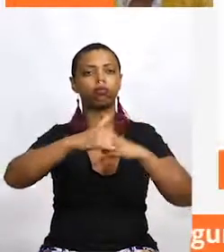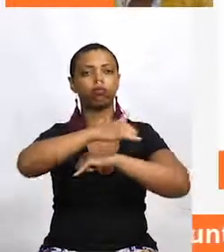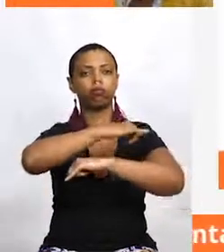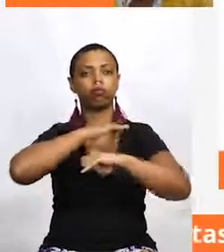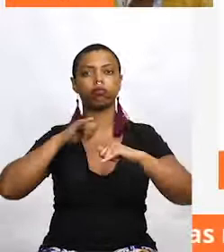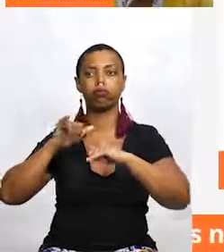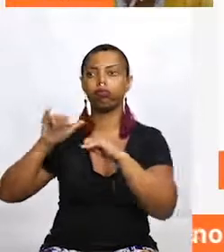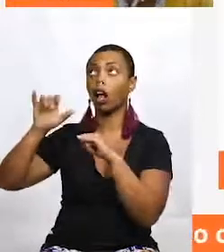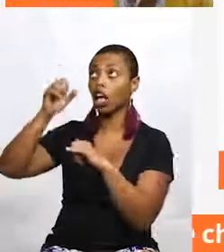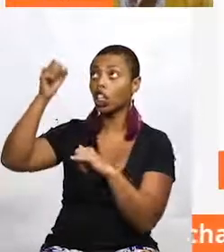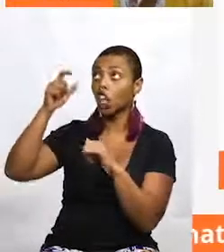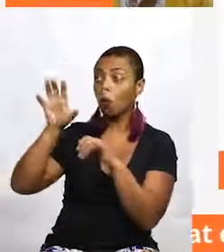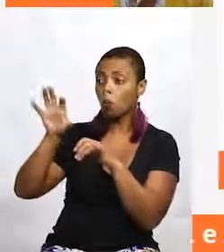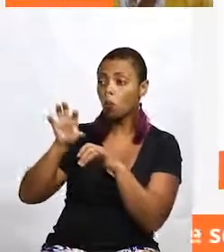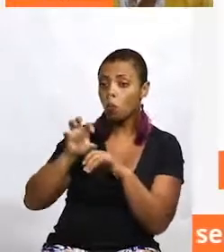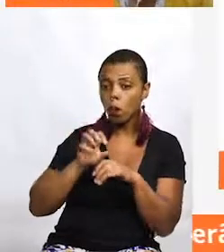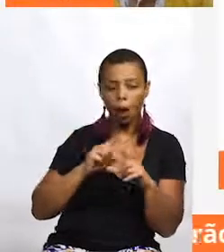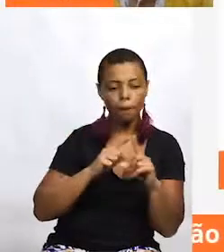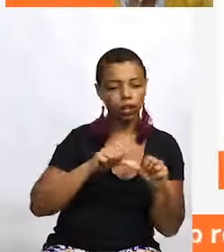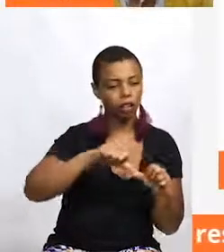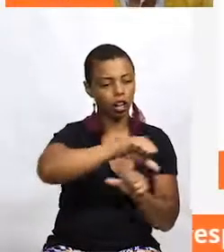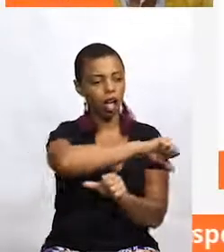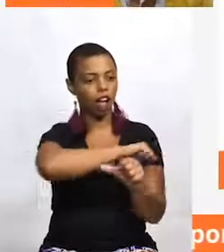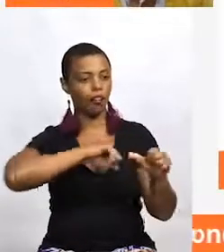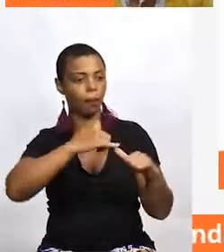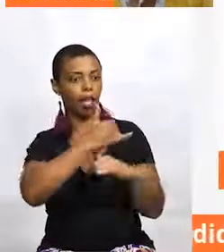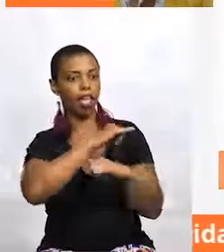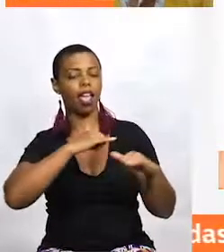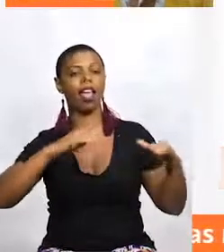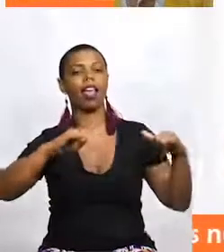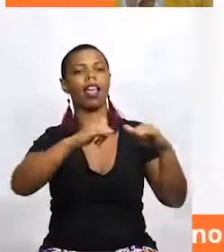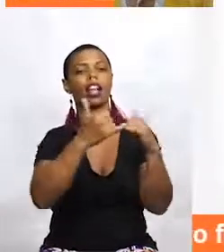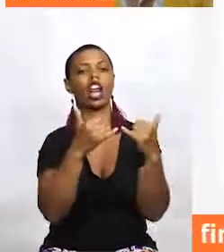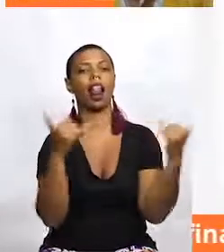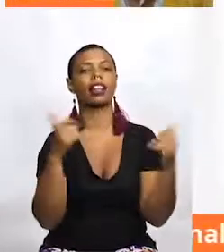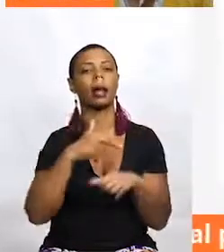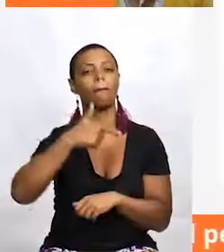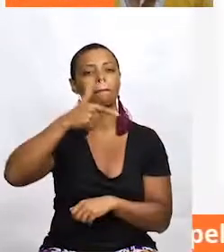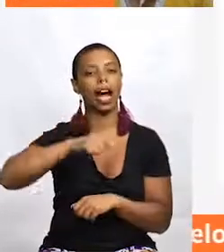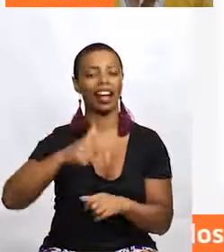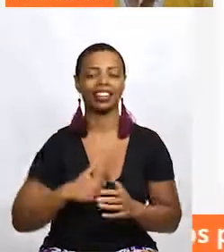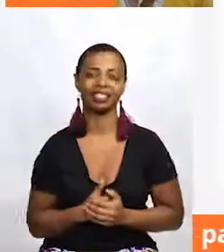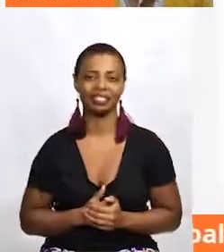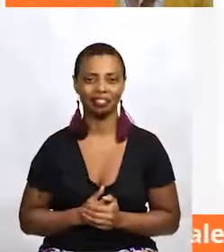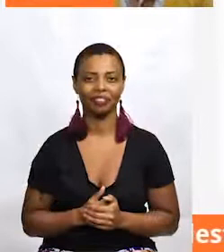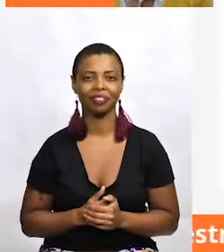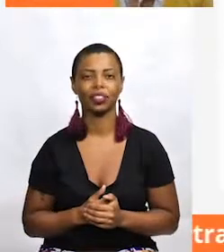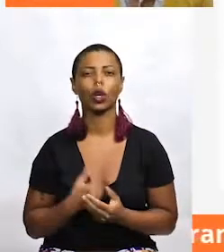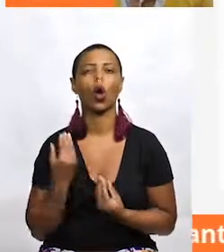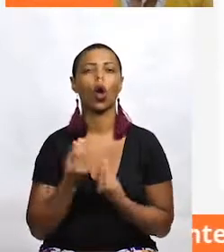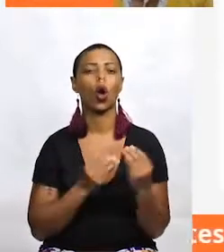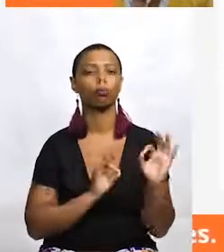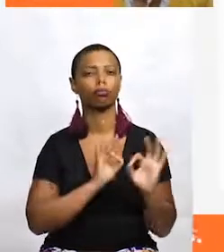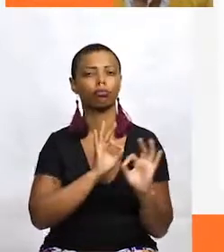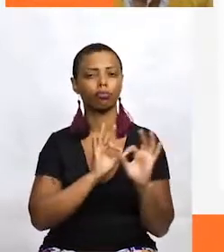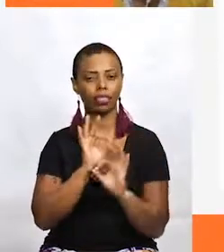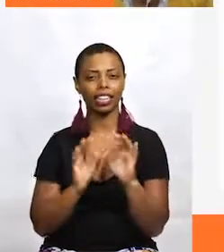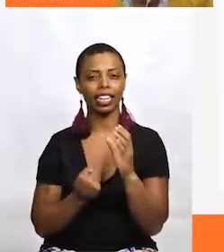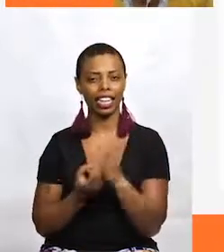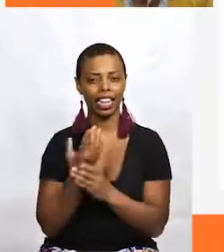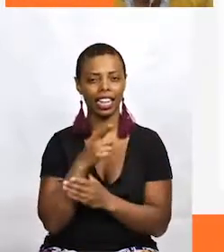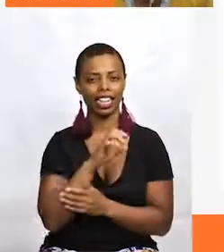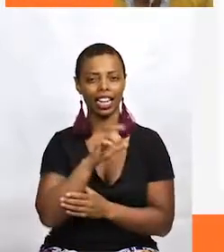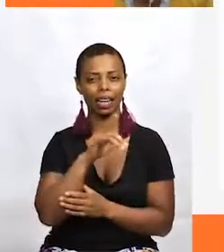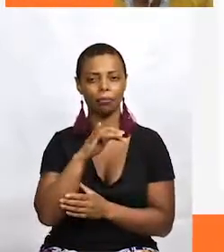entrasse transformasse mais energia elétrica. Para montar esse elipsômetro, eu trabalhei com